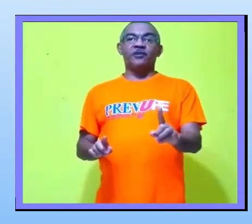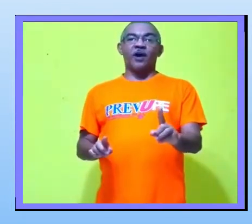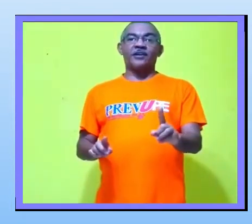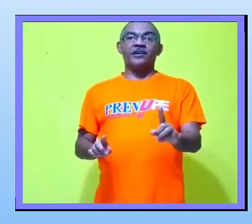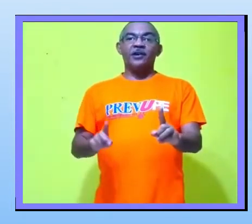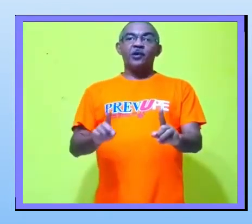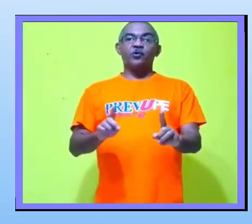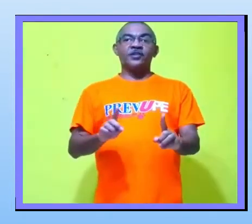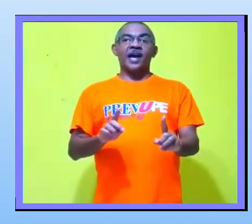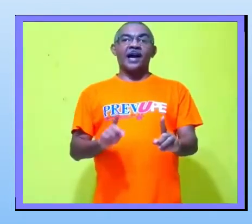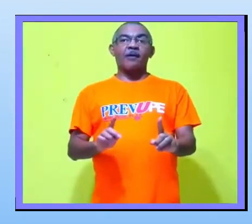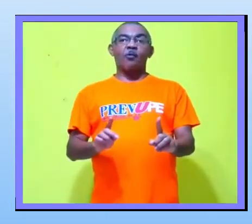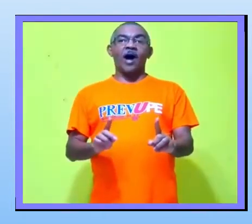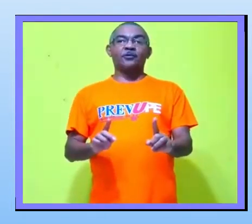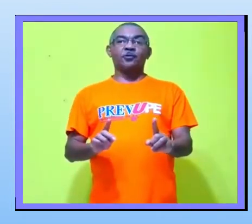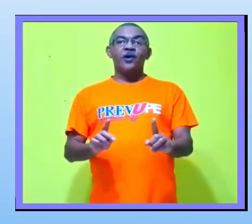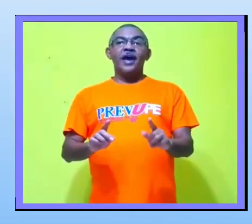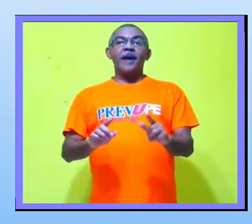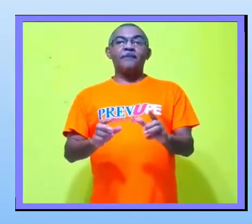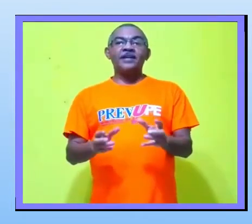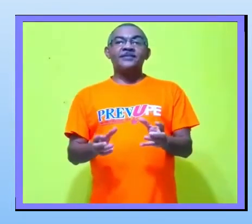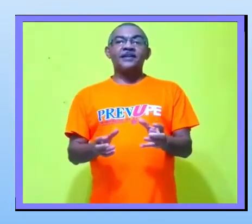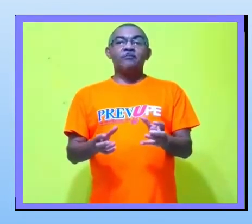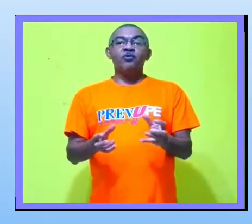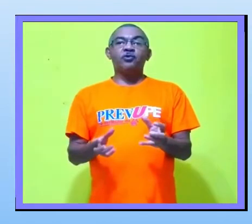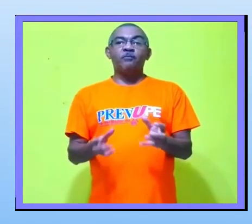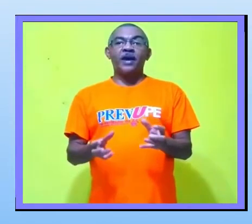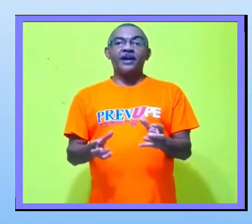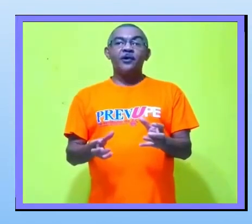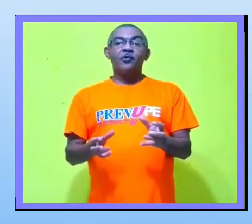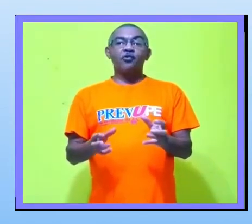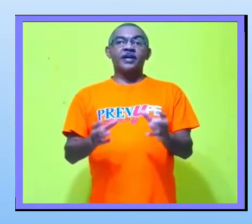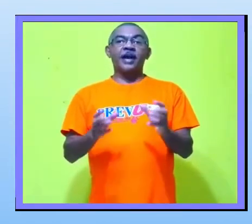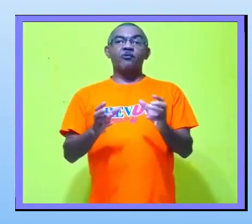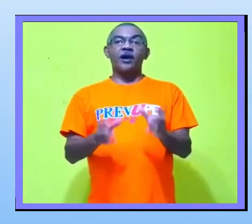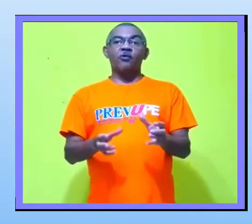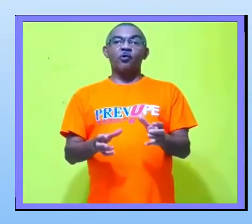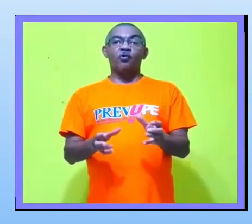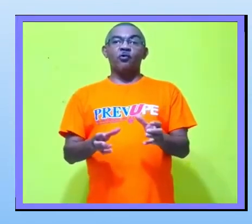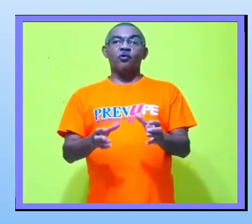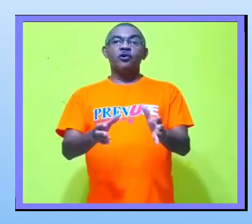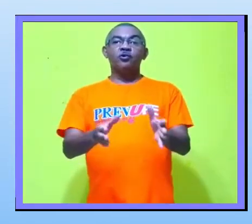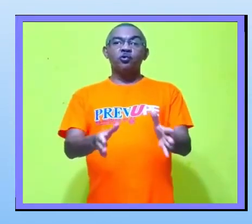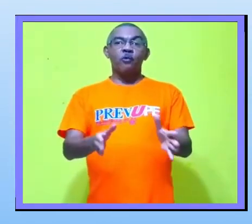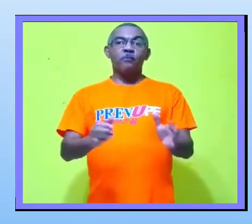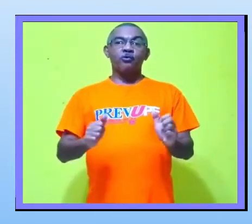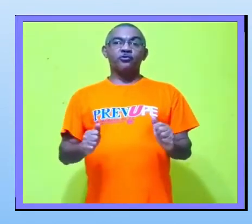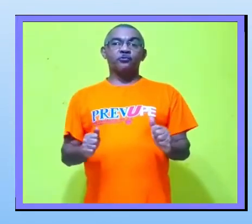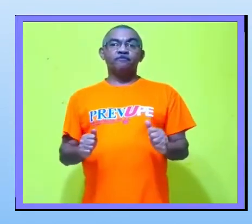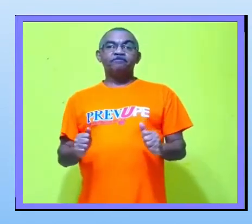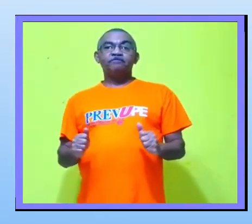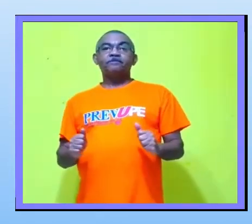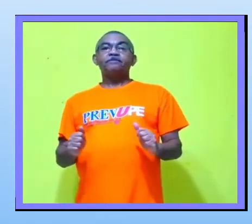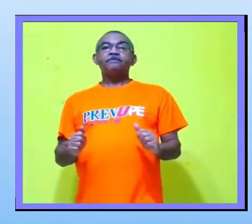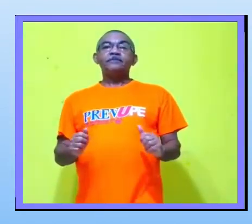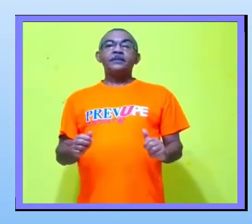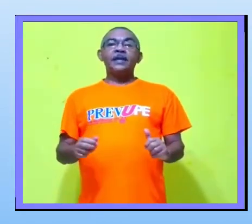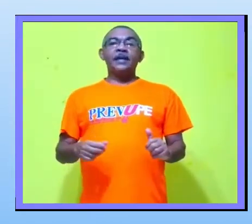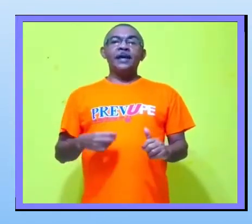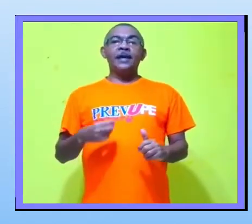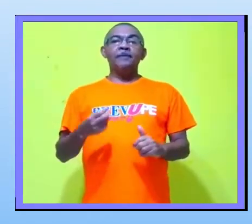estamos vendo aqui, o CH4, representa muito bem o que Kekulé colocou do composto.